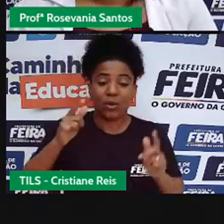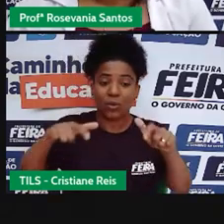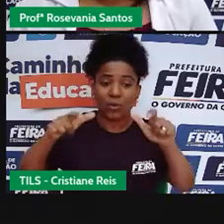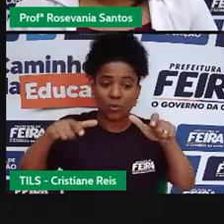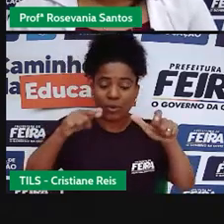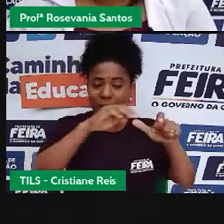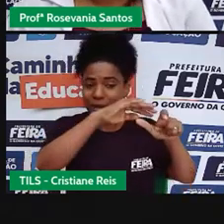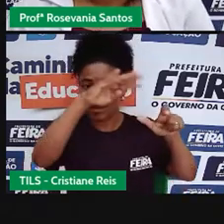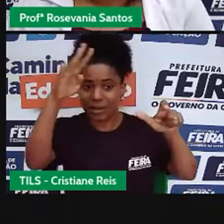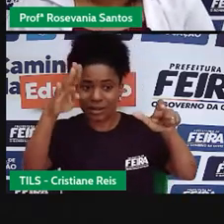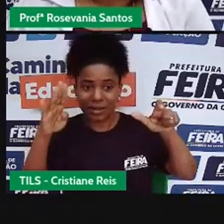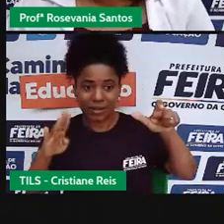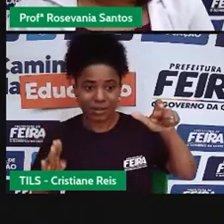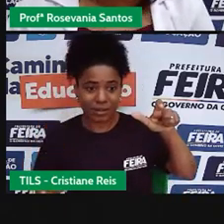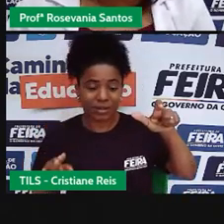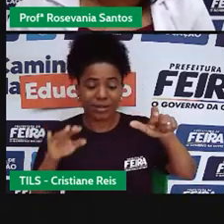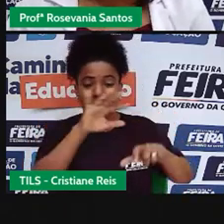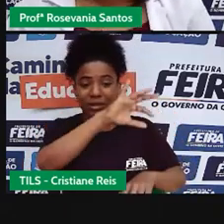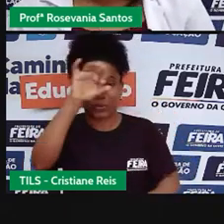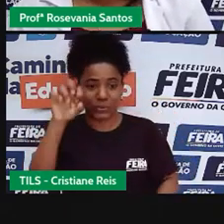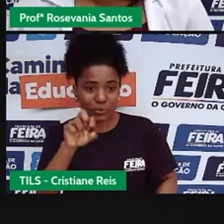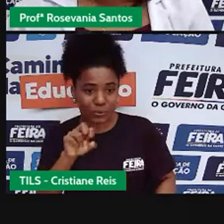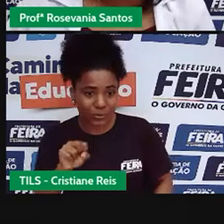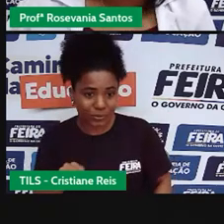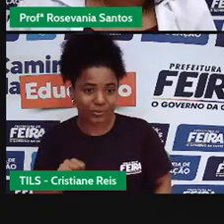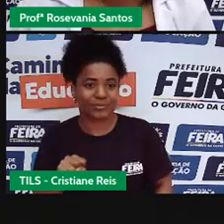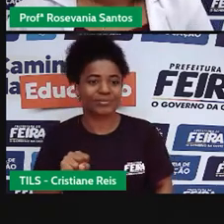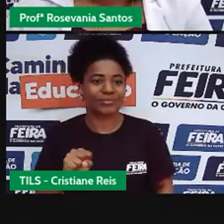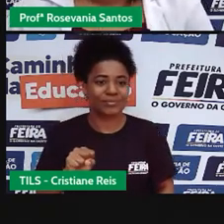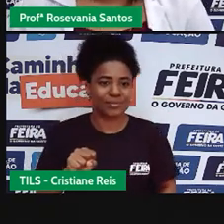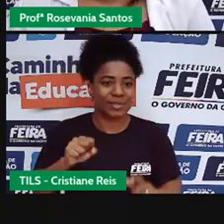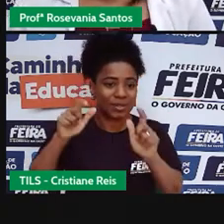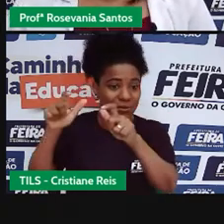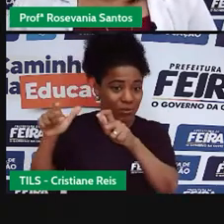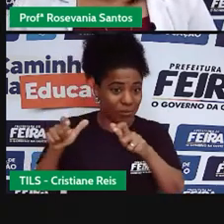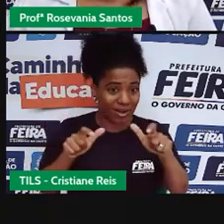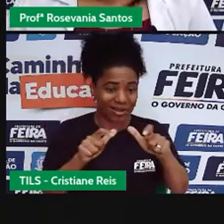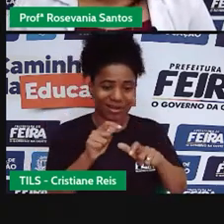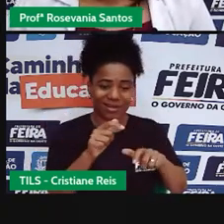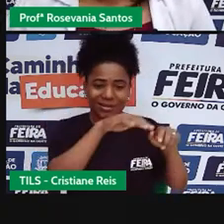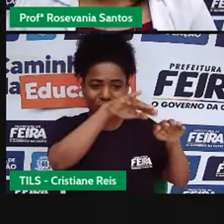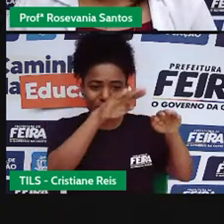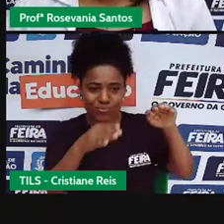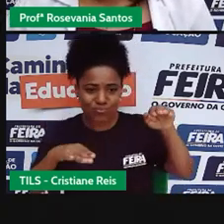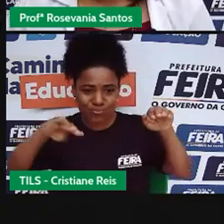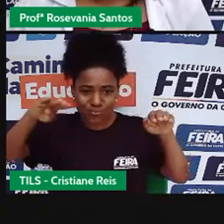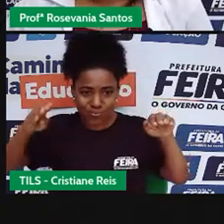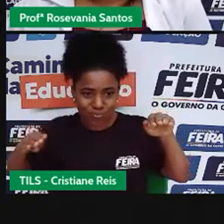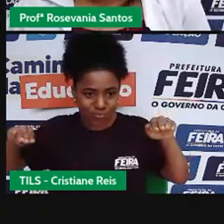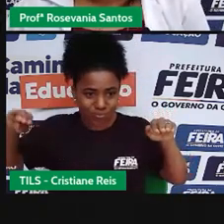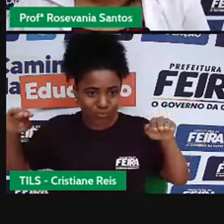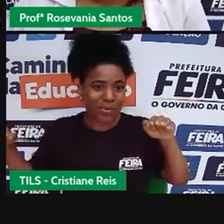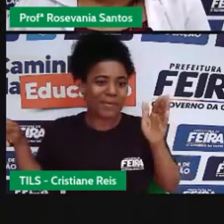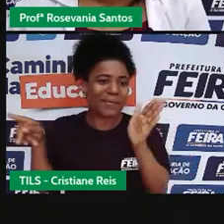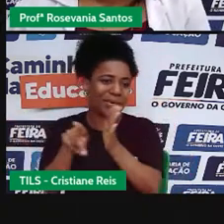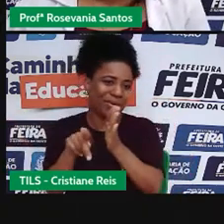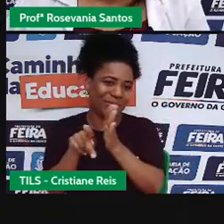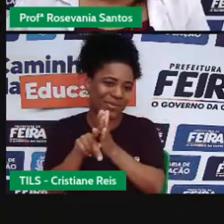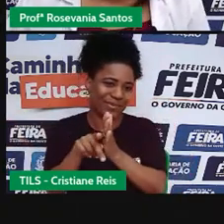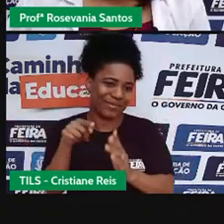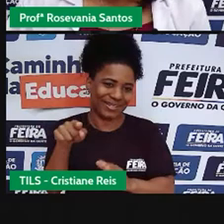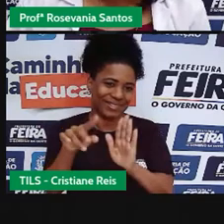na região sudeste, ali quando vai pegar, né, a Serra do Mar, a Serra da Mantiqueira. E aí, o que acontece? Encontra-se em região acima